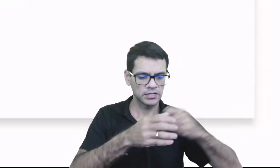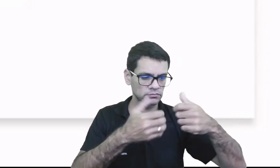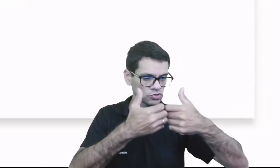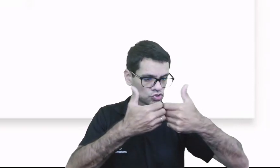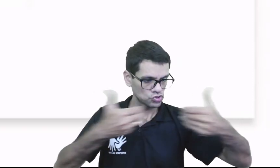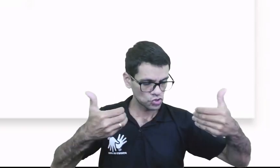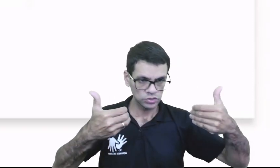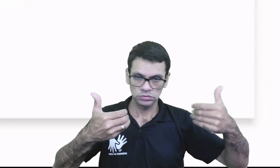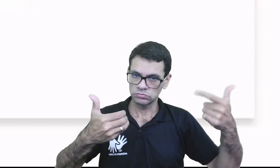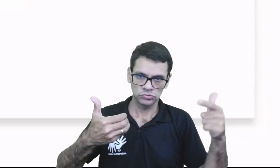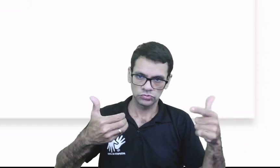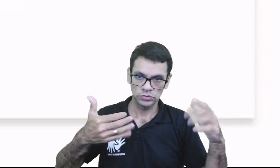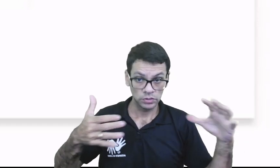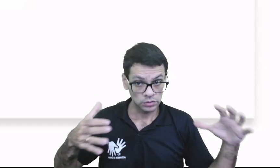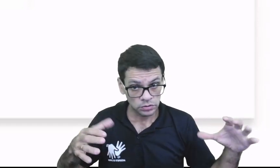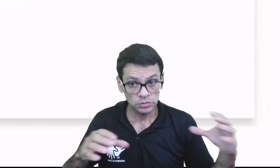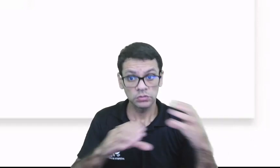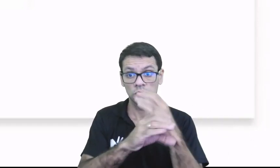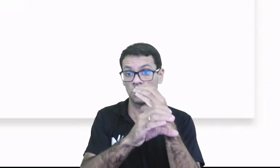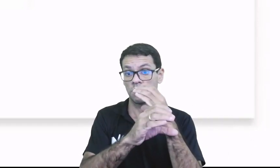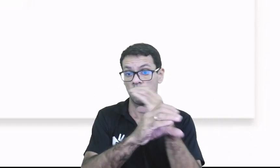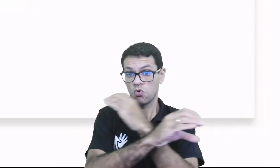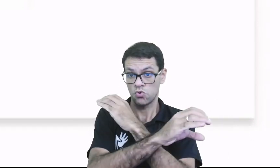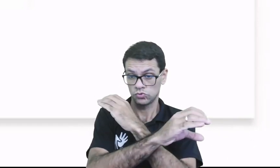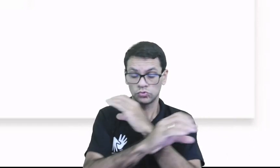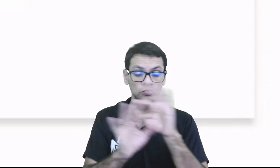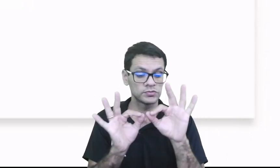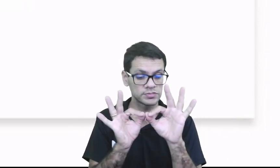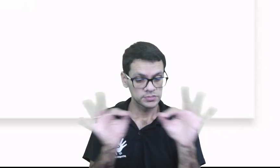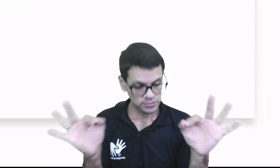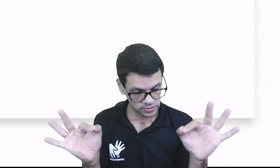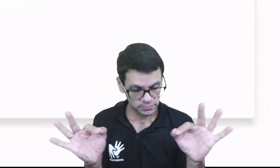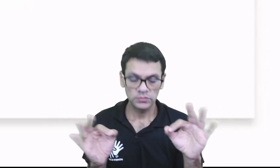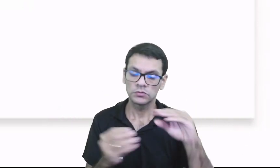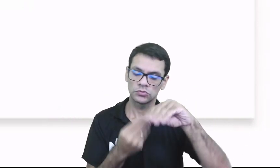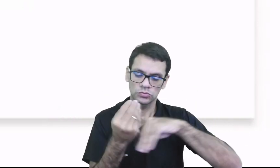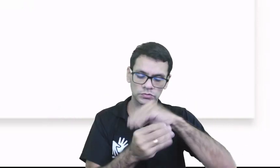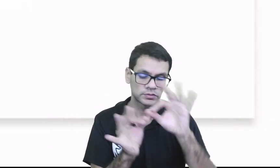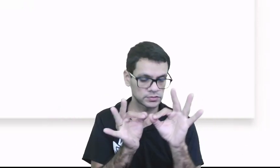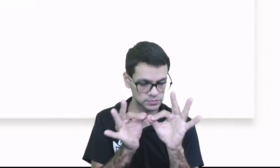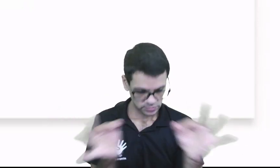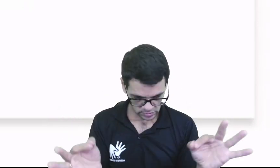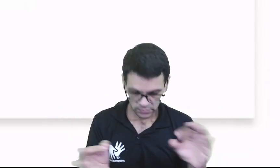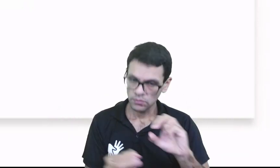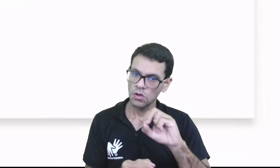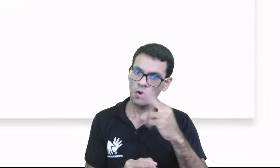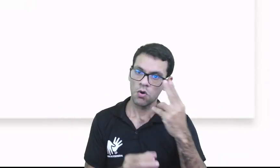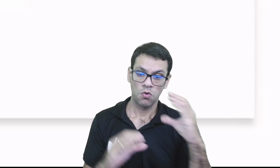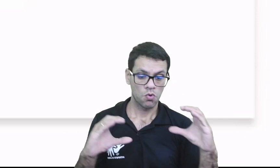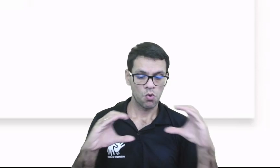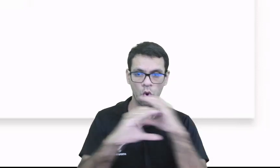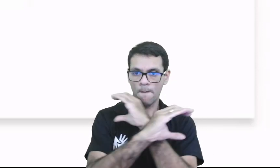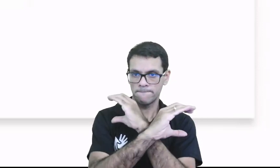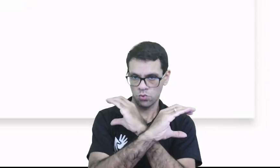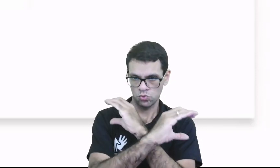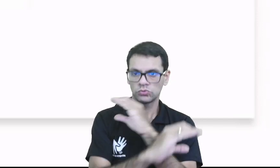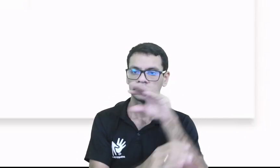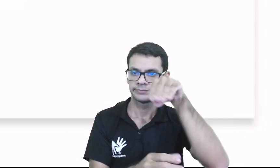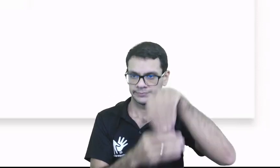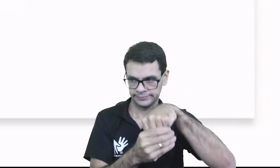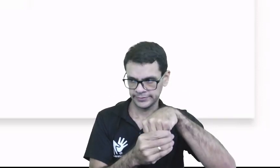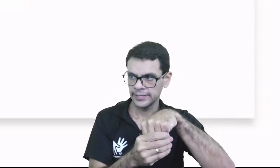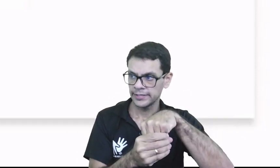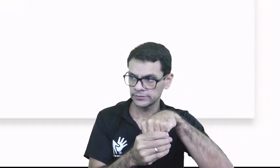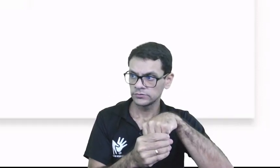pode ter um composto simples, uma substância simples ou uma substância composta, né? E